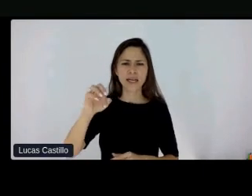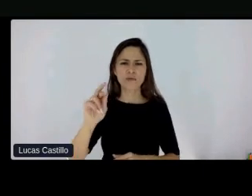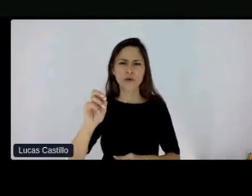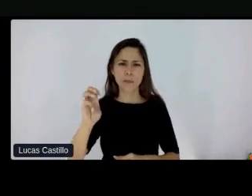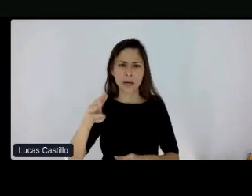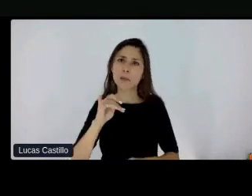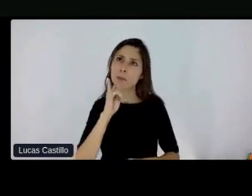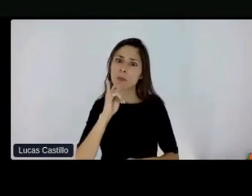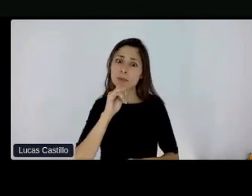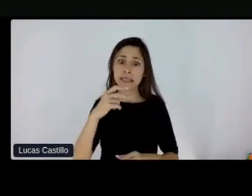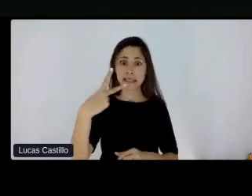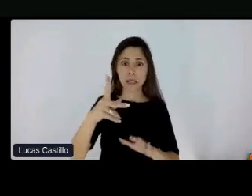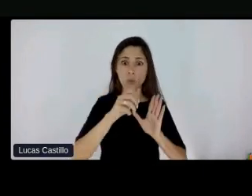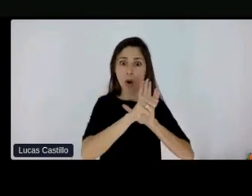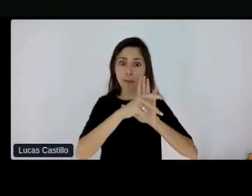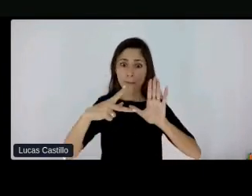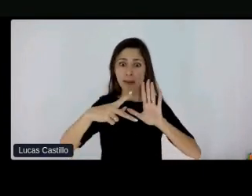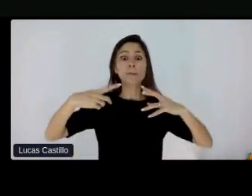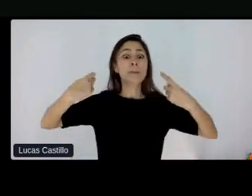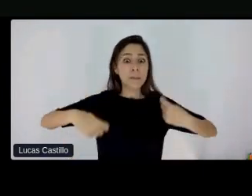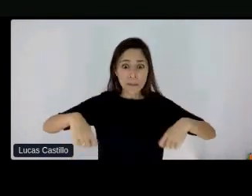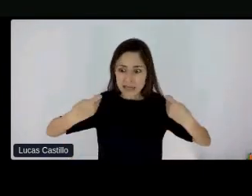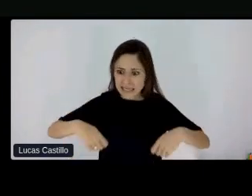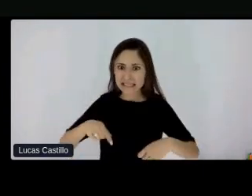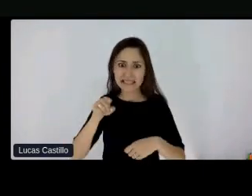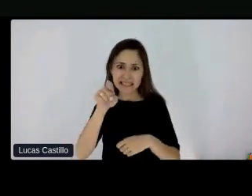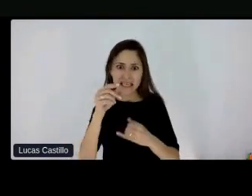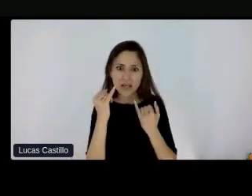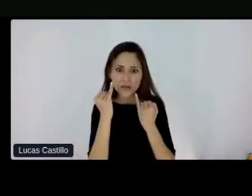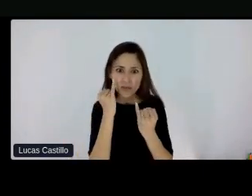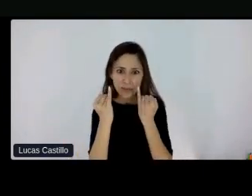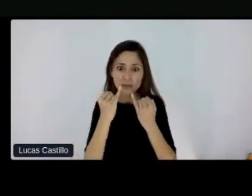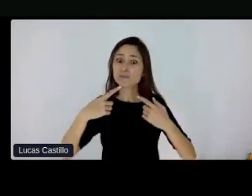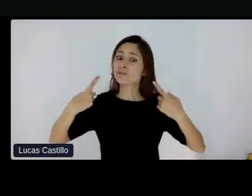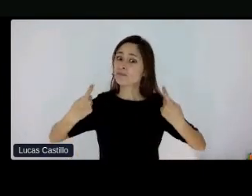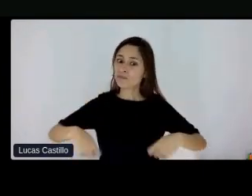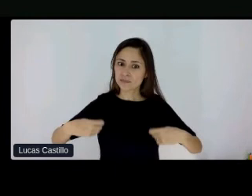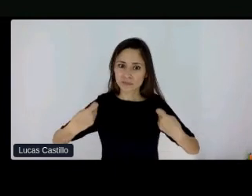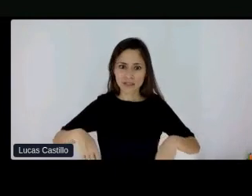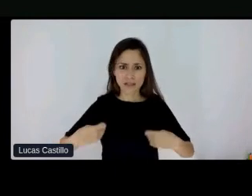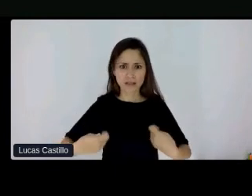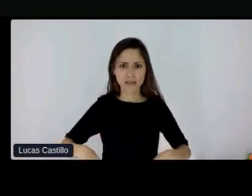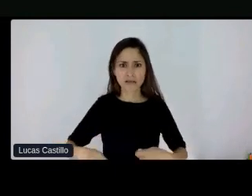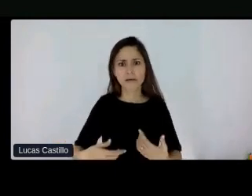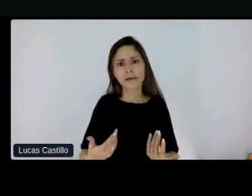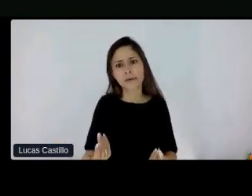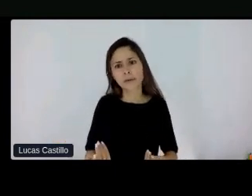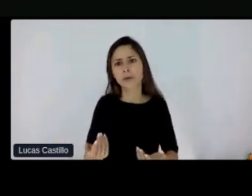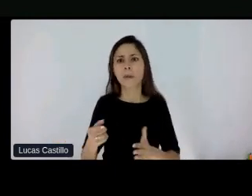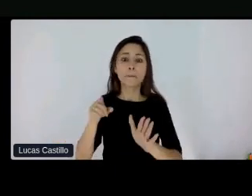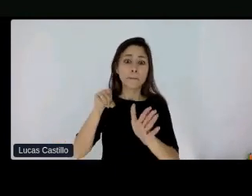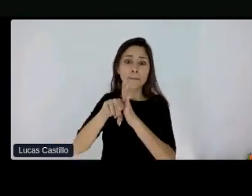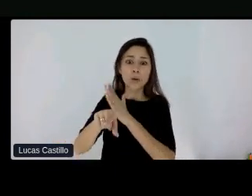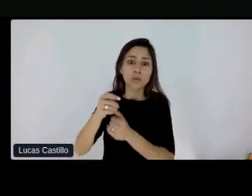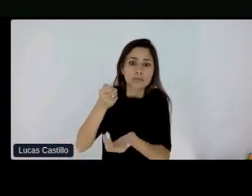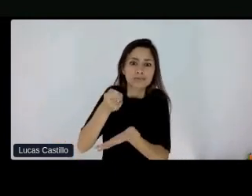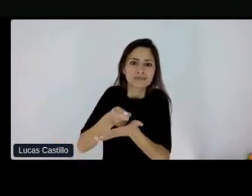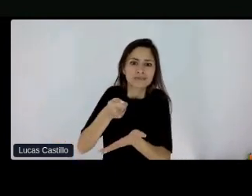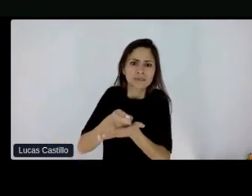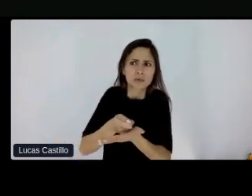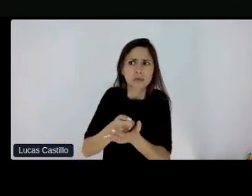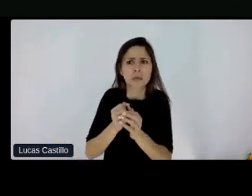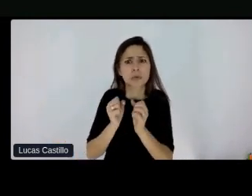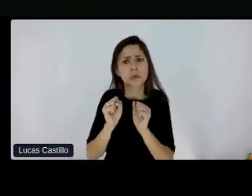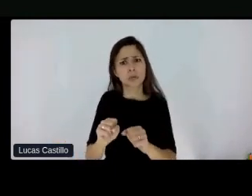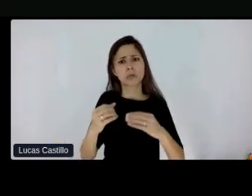pergunta e precisa né, colher essa informação, ou seja, ela vai ser uma pergunta obrigatória, você